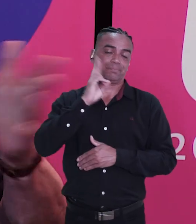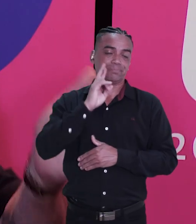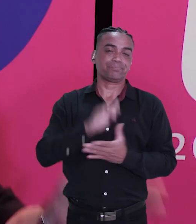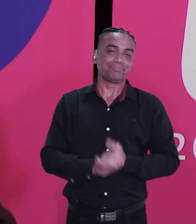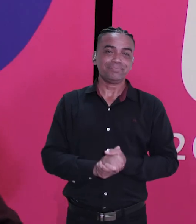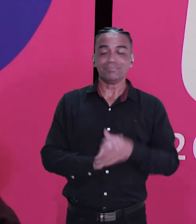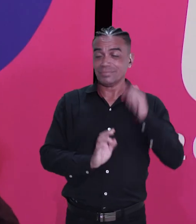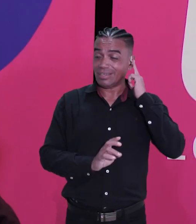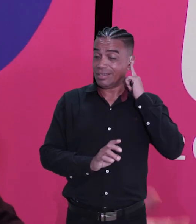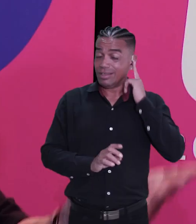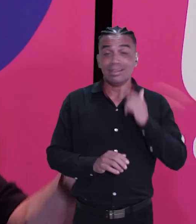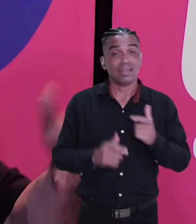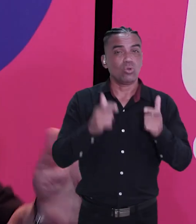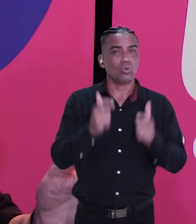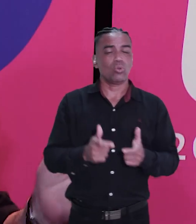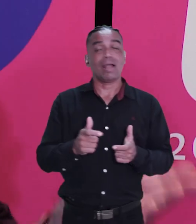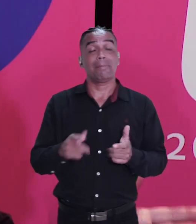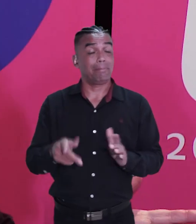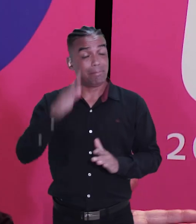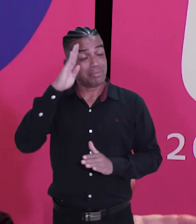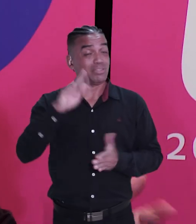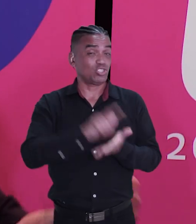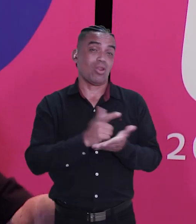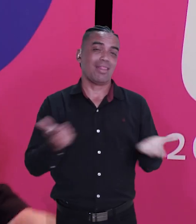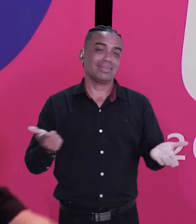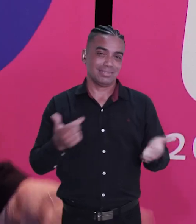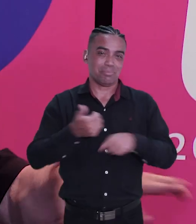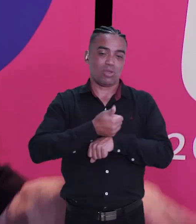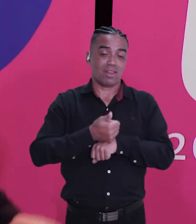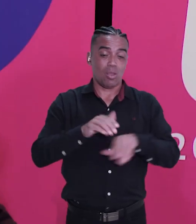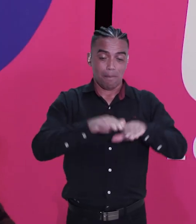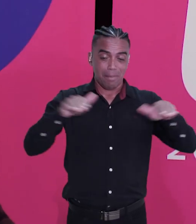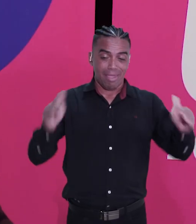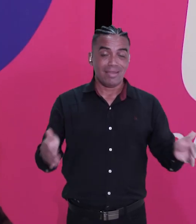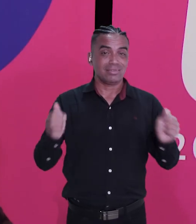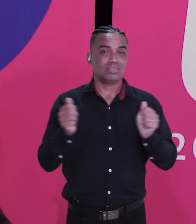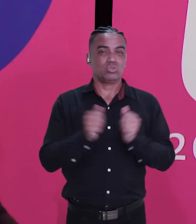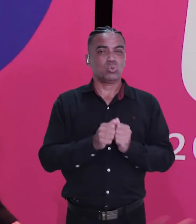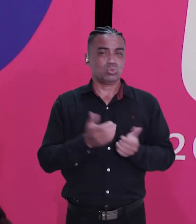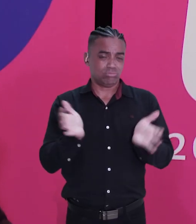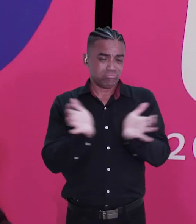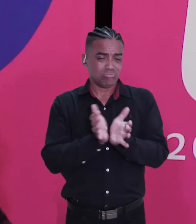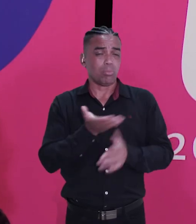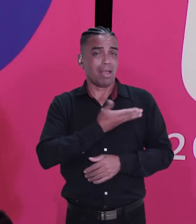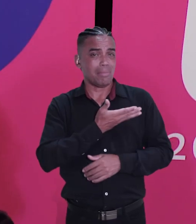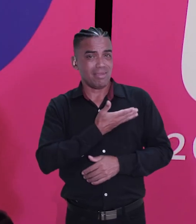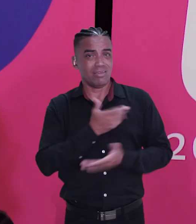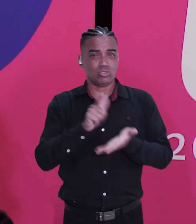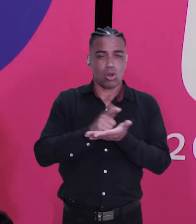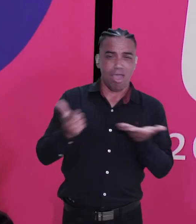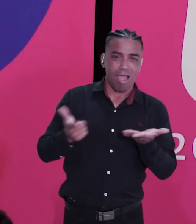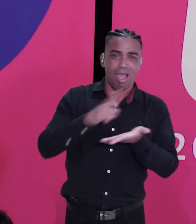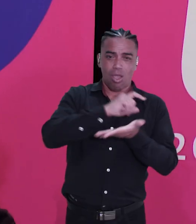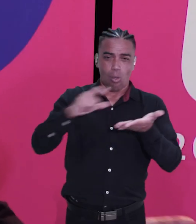escritor, jornalista é botequim, né? E lugar, principalmente de jornalista. Então eu era obrigado, eu estava lá na mesa junto com os colegas, né, de jornal e